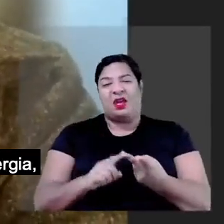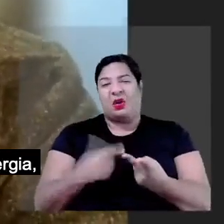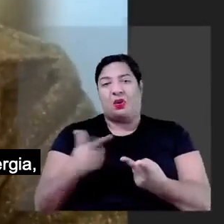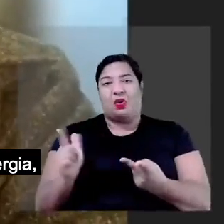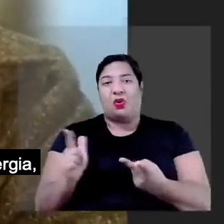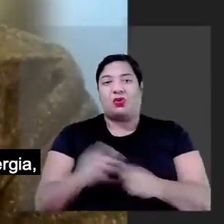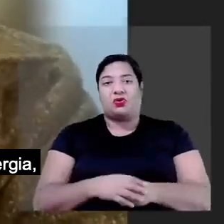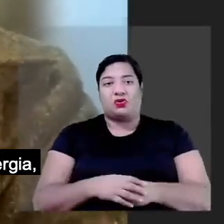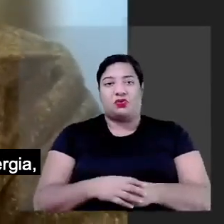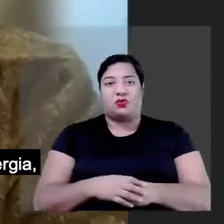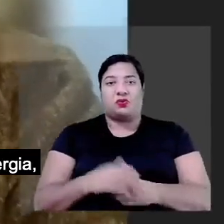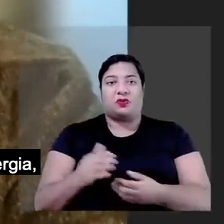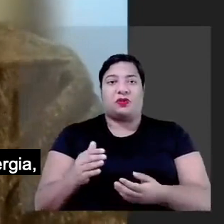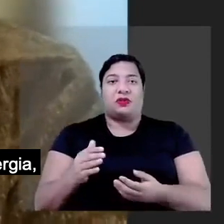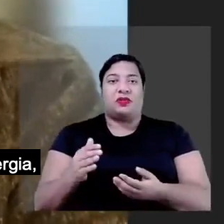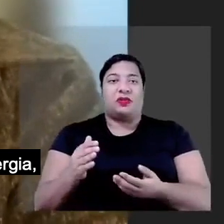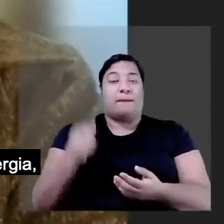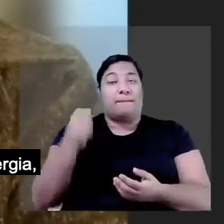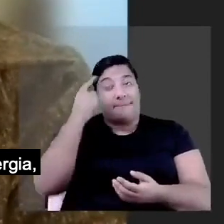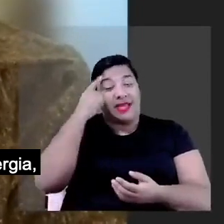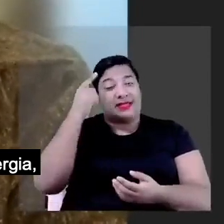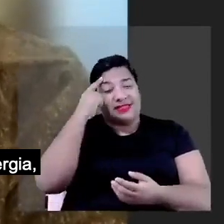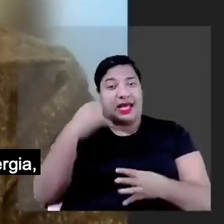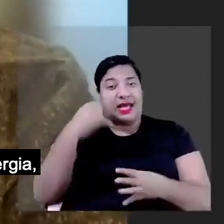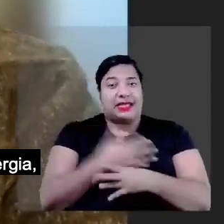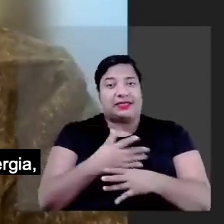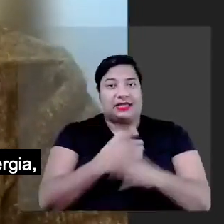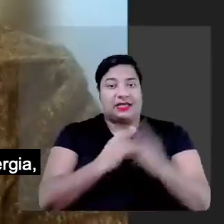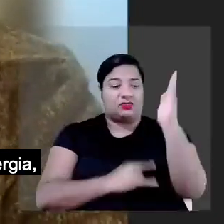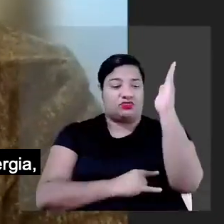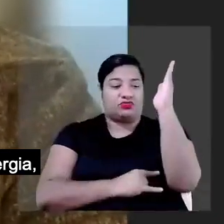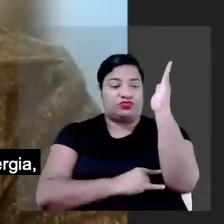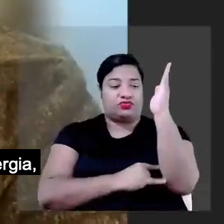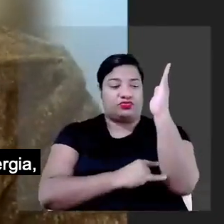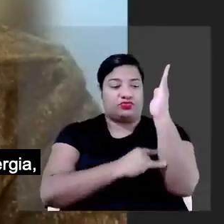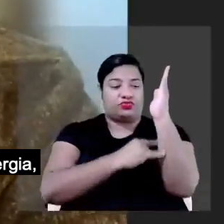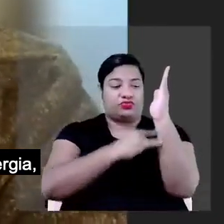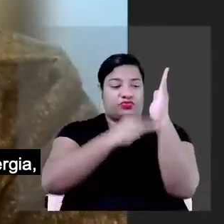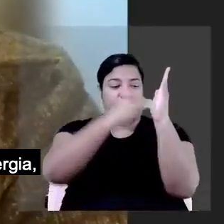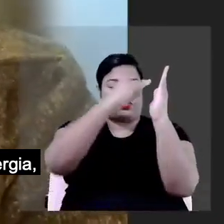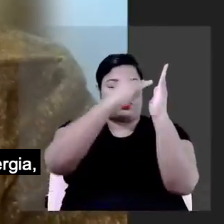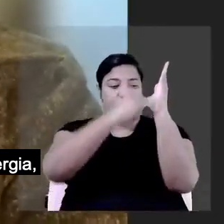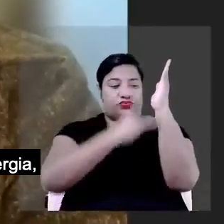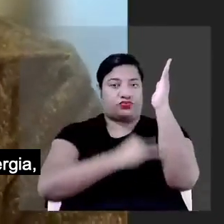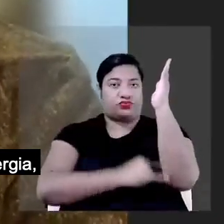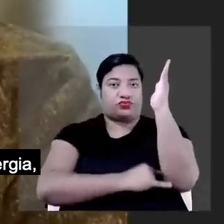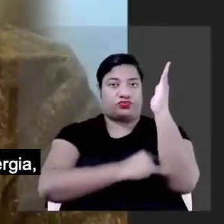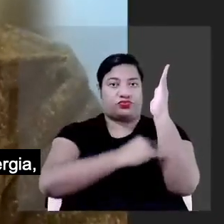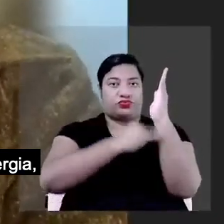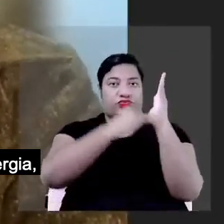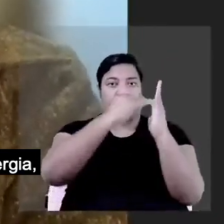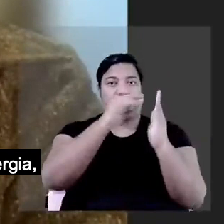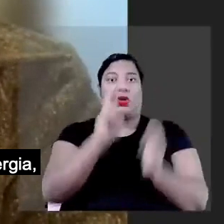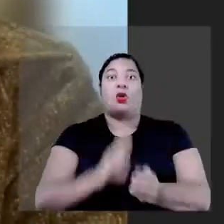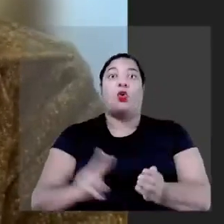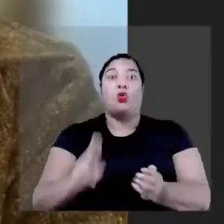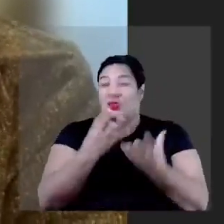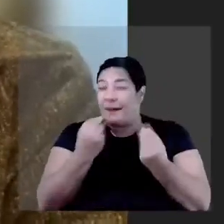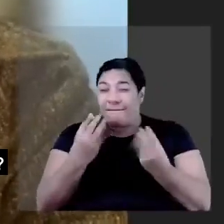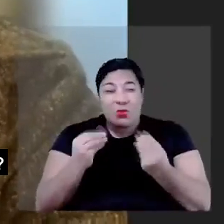uma cidade, se você pensar que elevador é um instrumento que consome muita